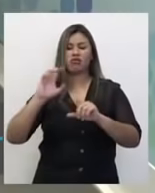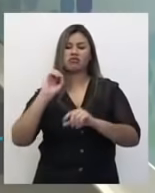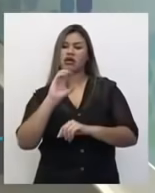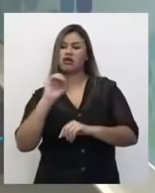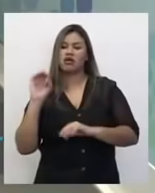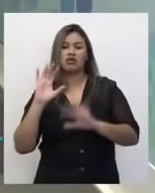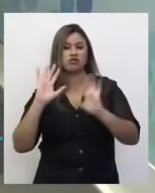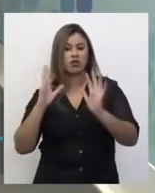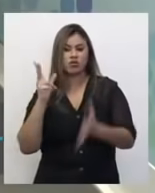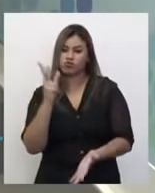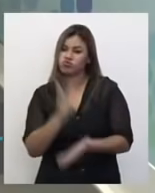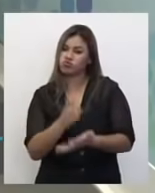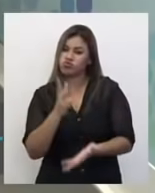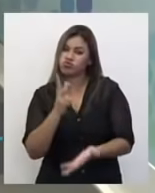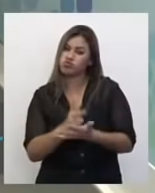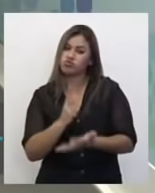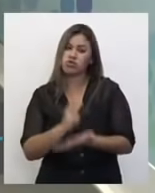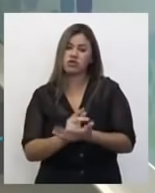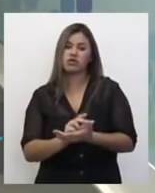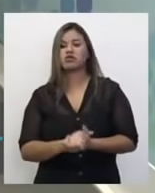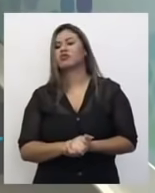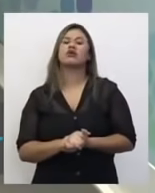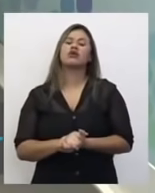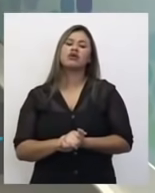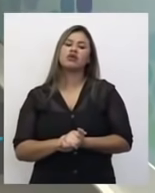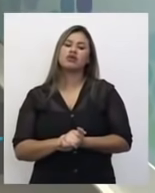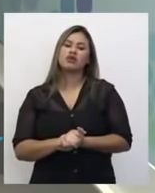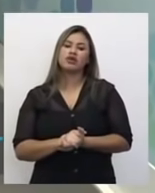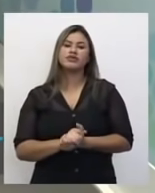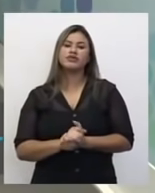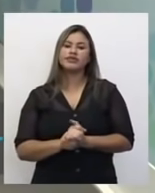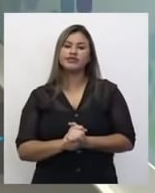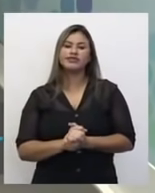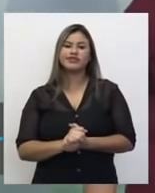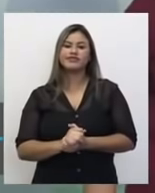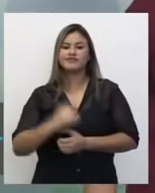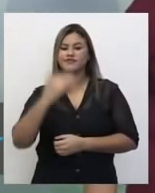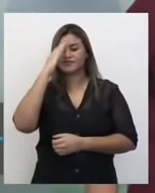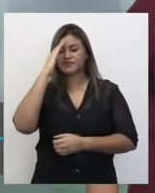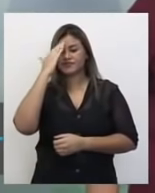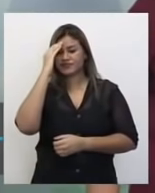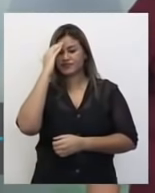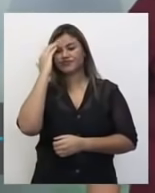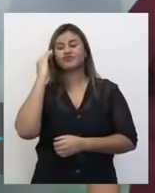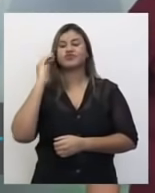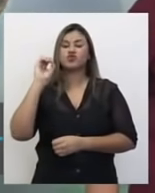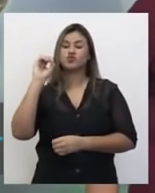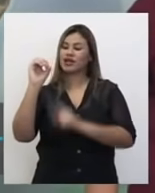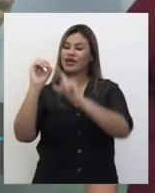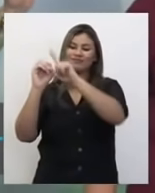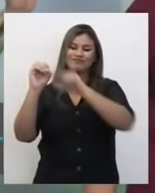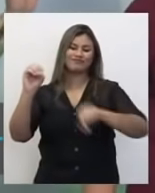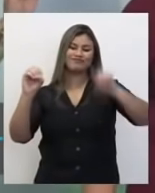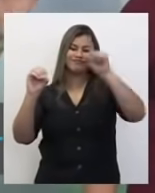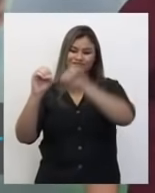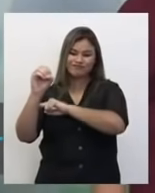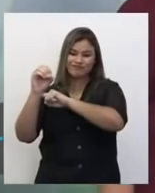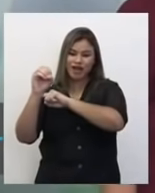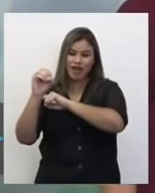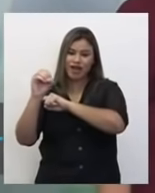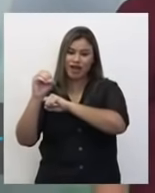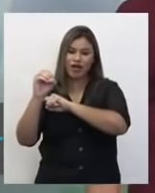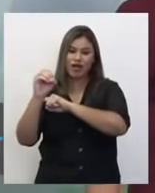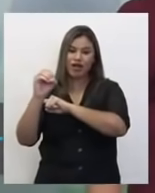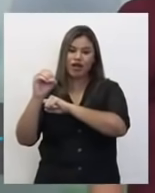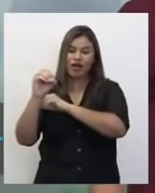determinou o que você, ó, eles colocaram que não entenderam essa parte, gente. O zero eu desconsidero. Então o número que tá embaixo do zero,